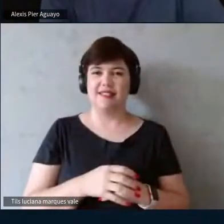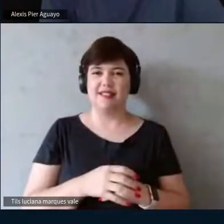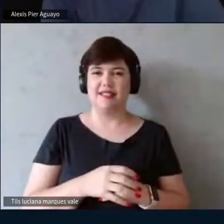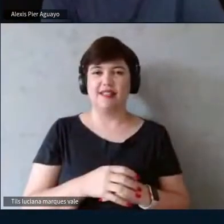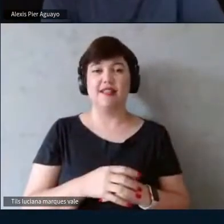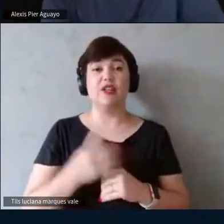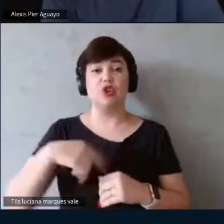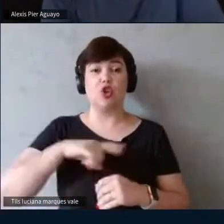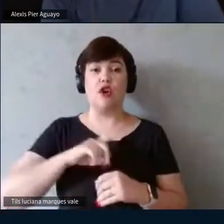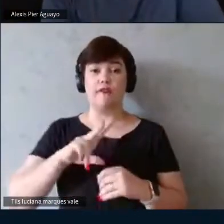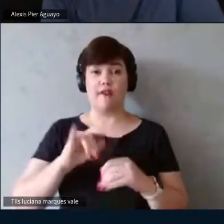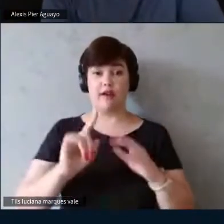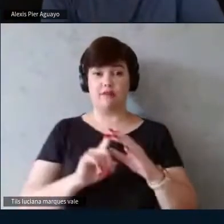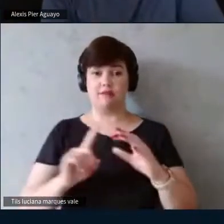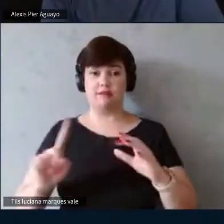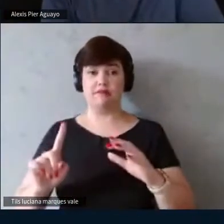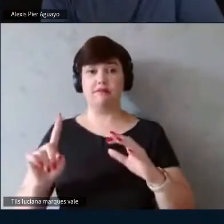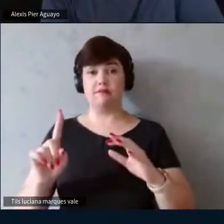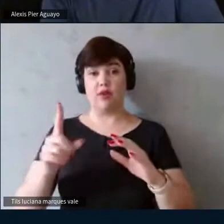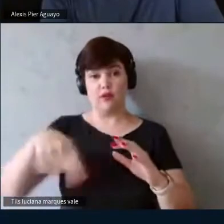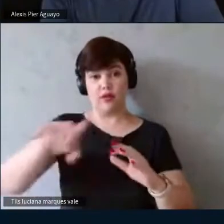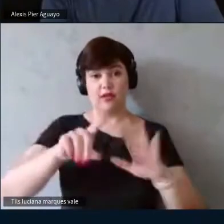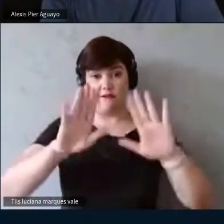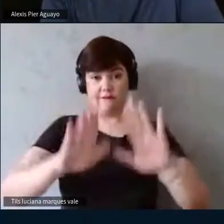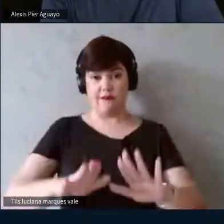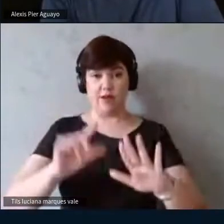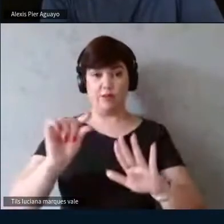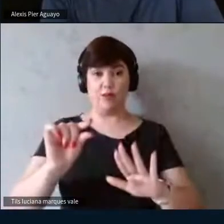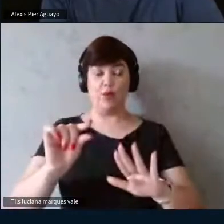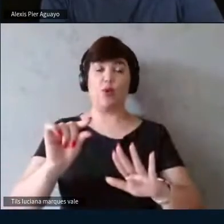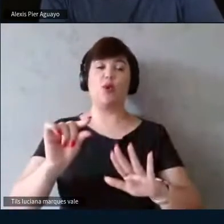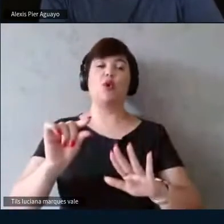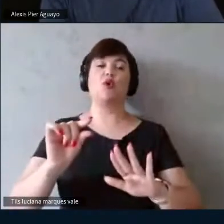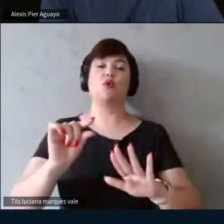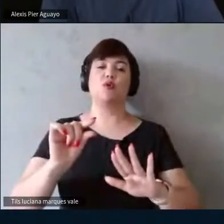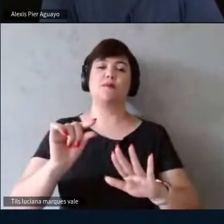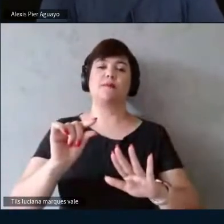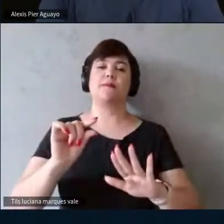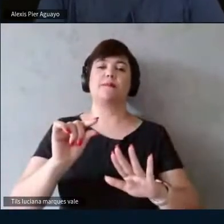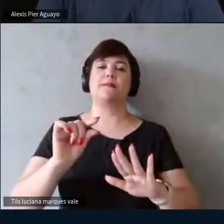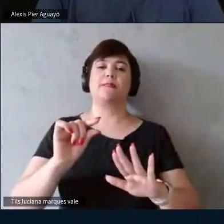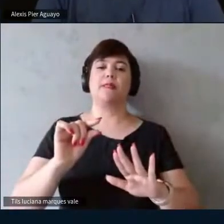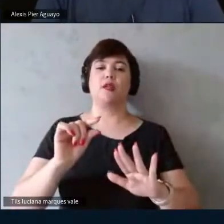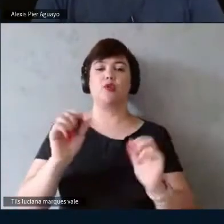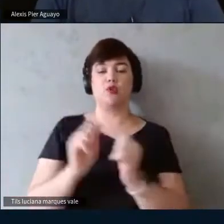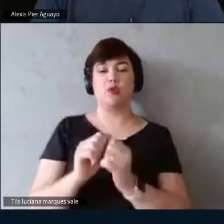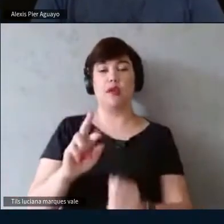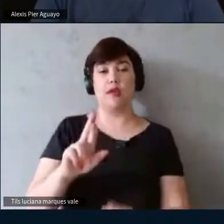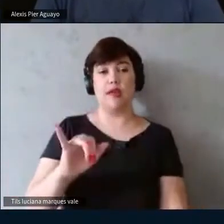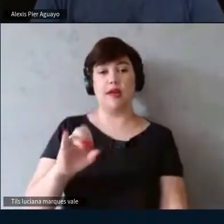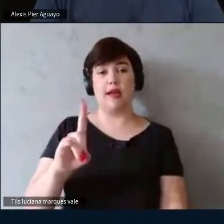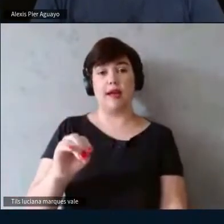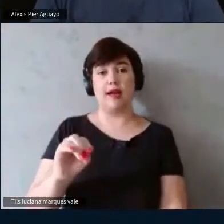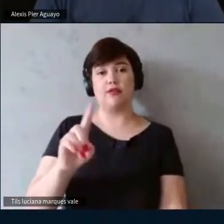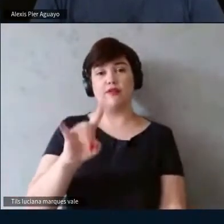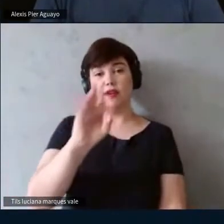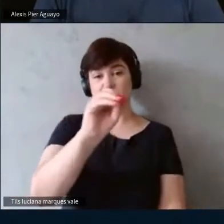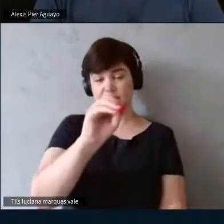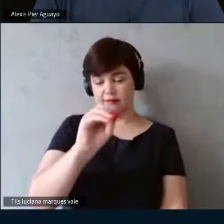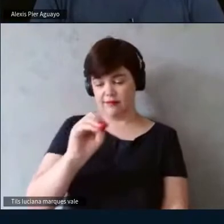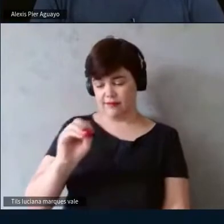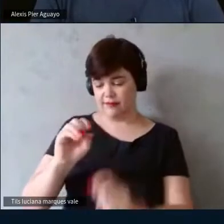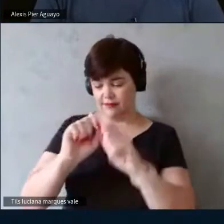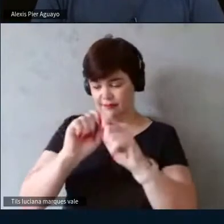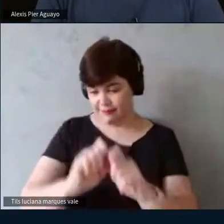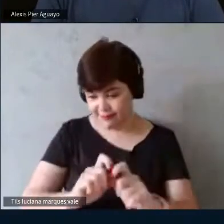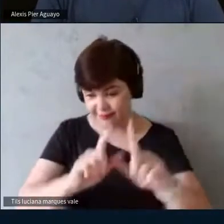Então, gente, a gente vai abandonar vocês por alguns minutos. O Ricardo vai nos teletransportar para